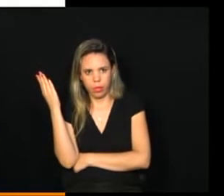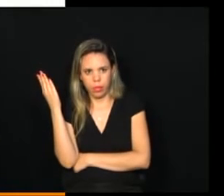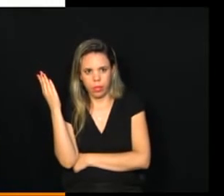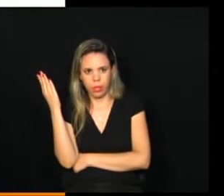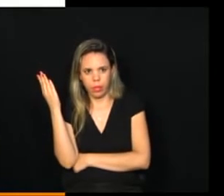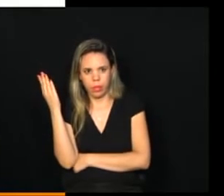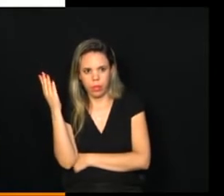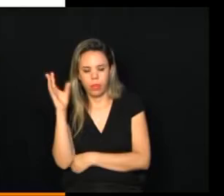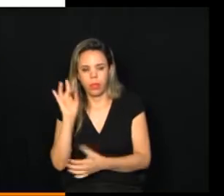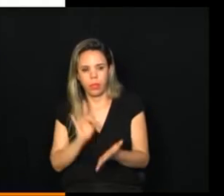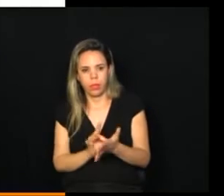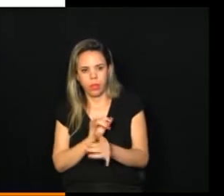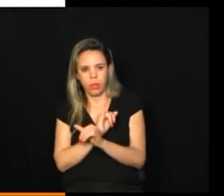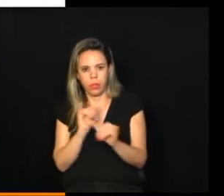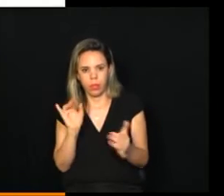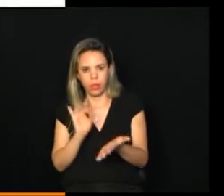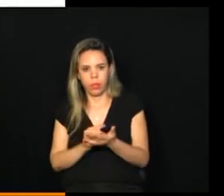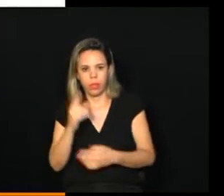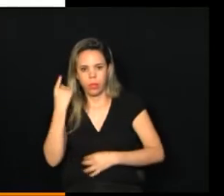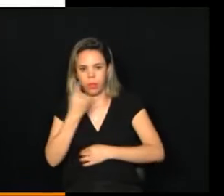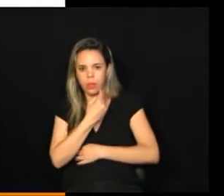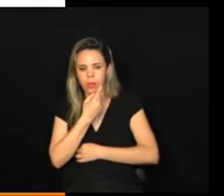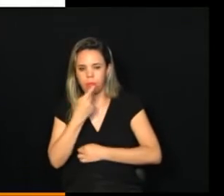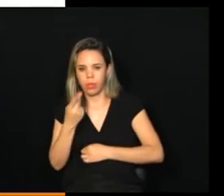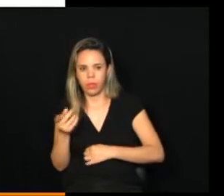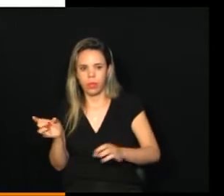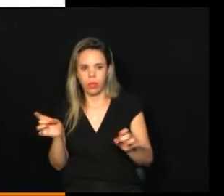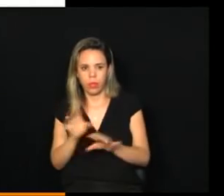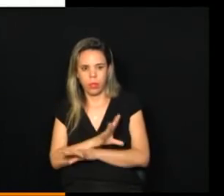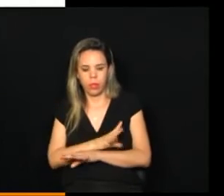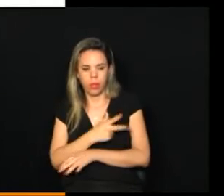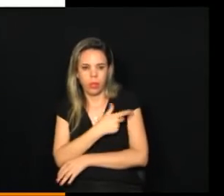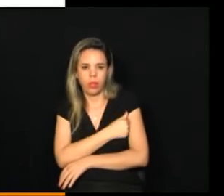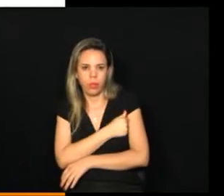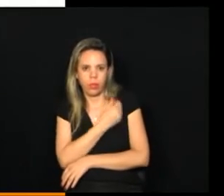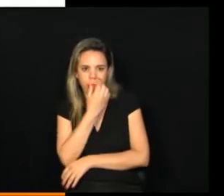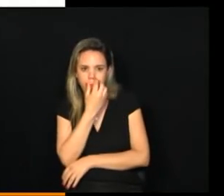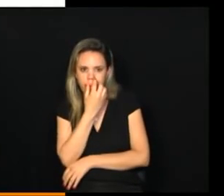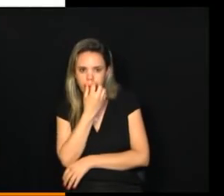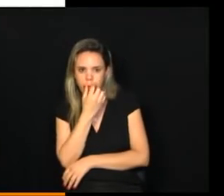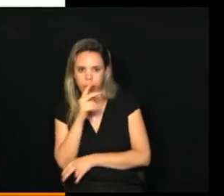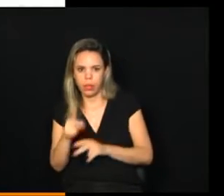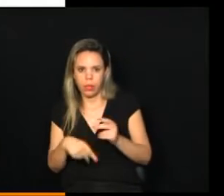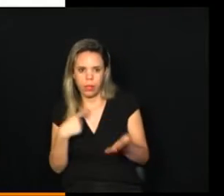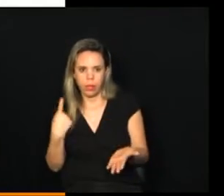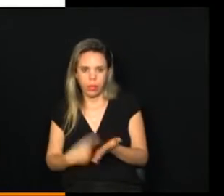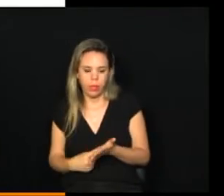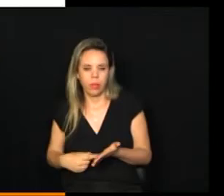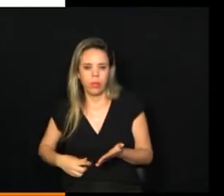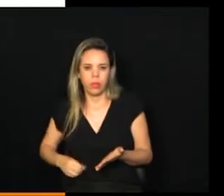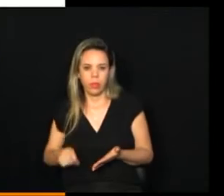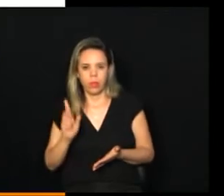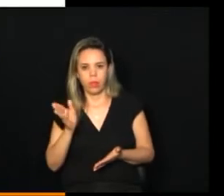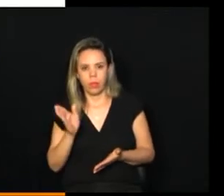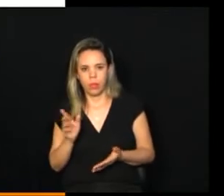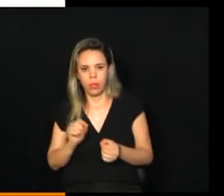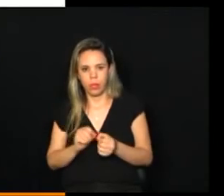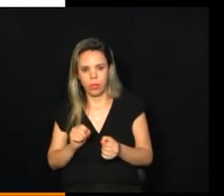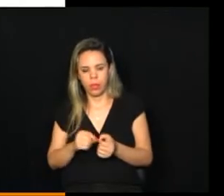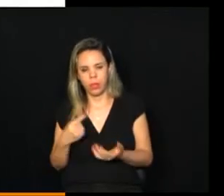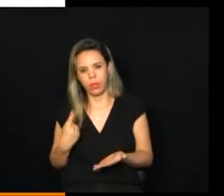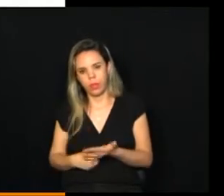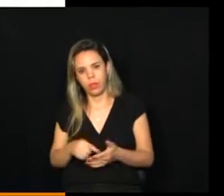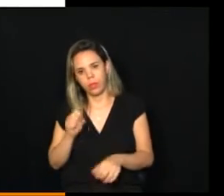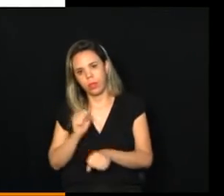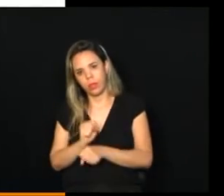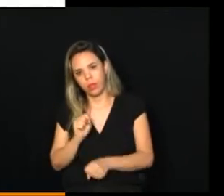Vacina.campinas.sp.gov.br, confirmando esta informação que a Mirna passou, acabaram as doses destinadas para o agendamento. Se você já fez o seu